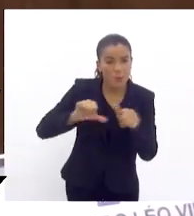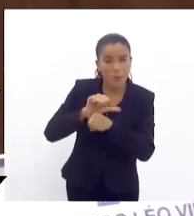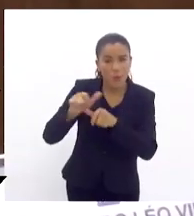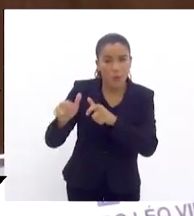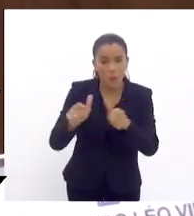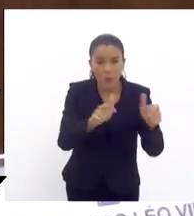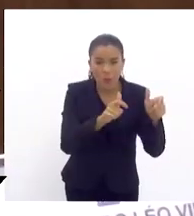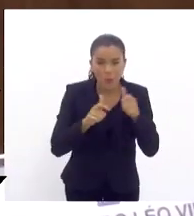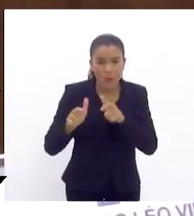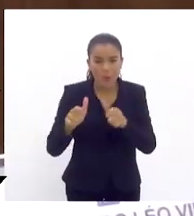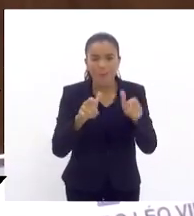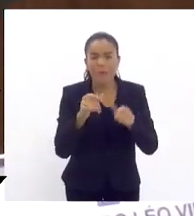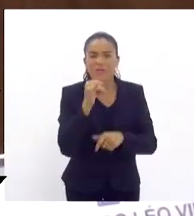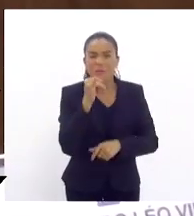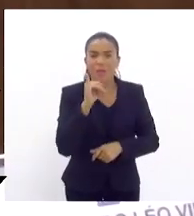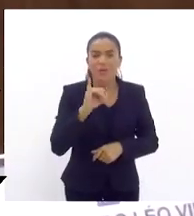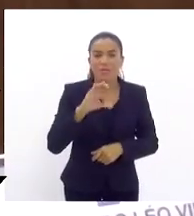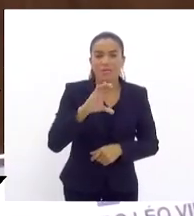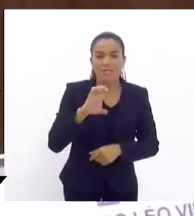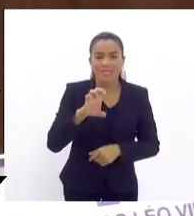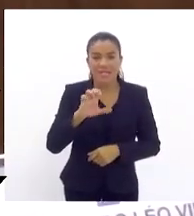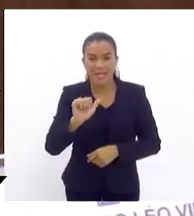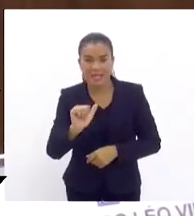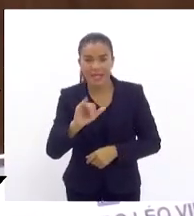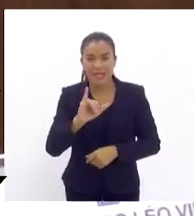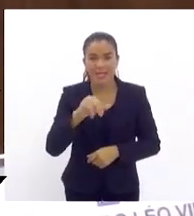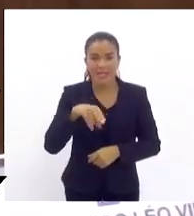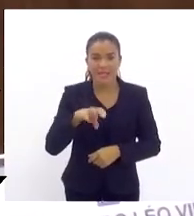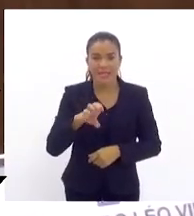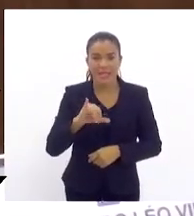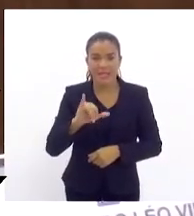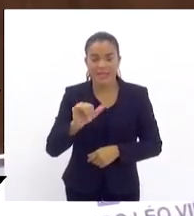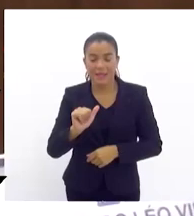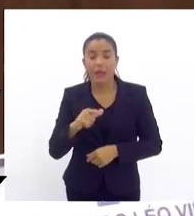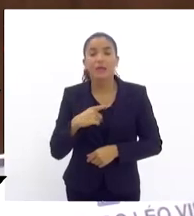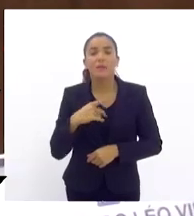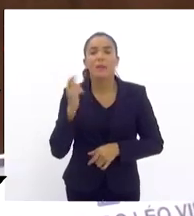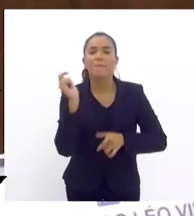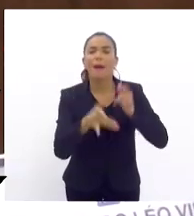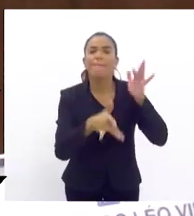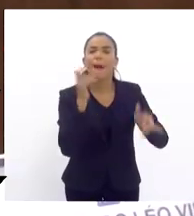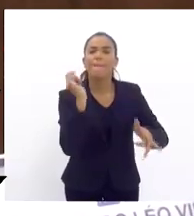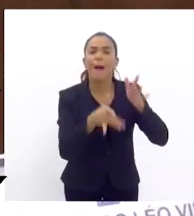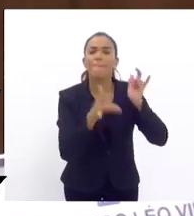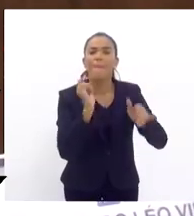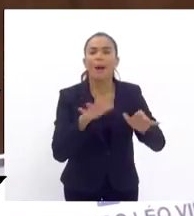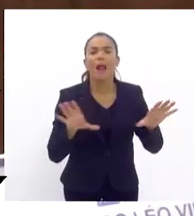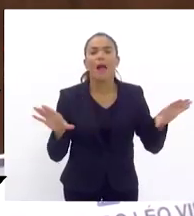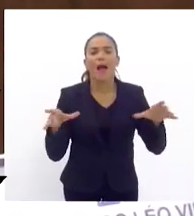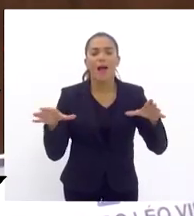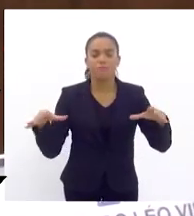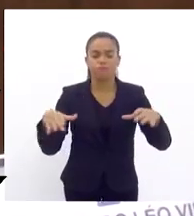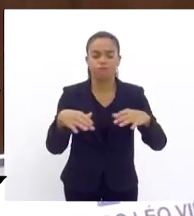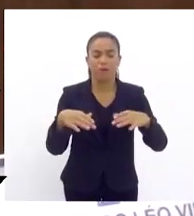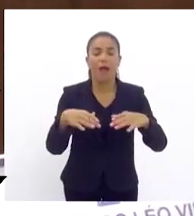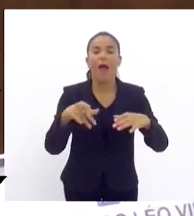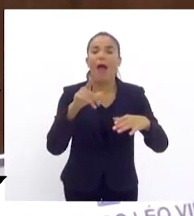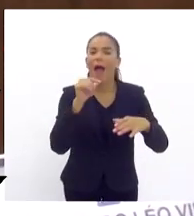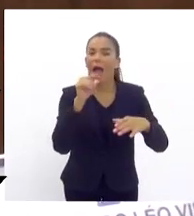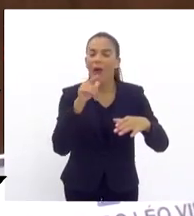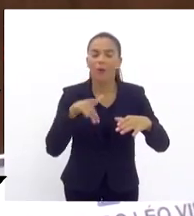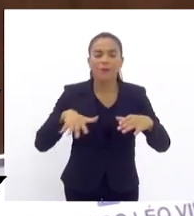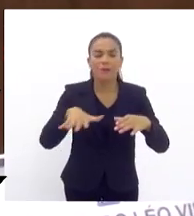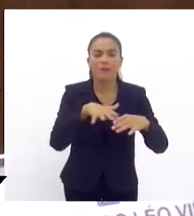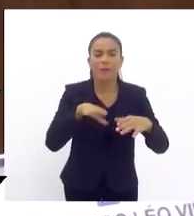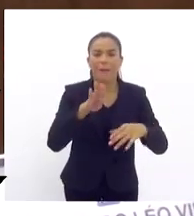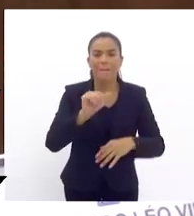negócio, como a CEA e o INEA, e jogam todo o esgotamento dentro dos rios que vão parar na Baía de Guanabara, onde a SEDAI tem que captar esse esgotamento